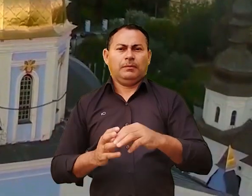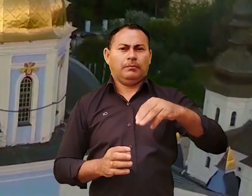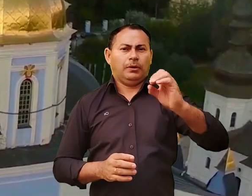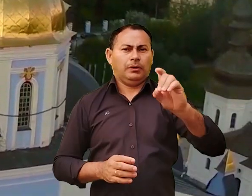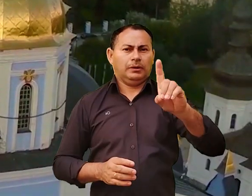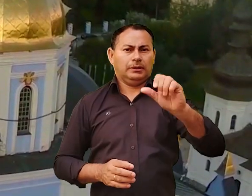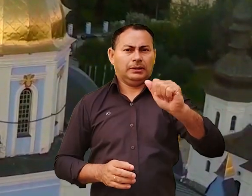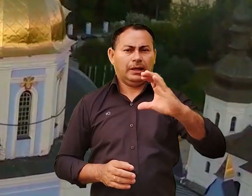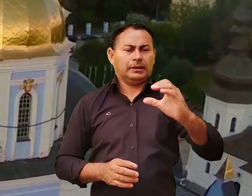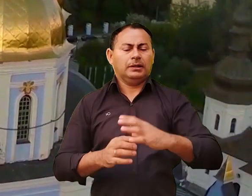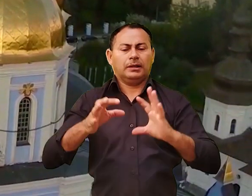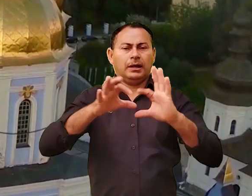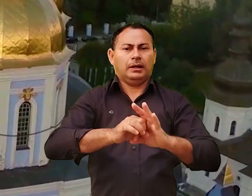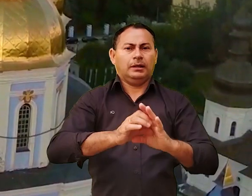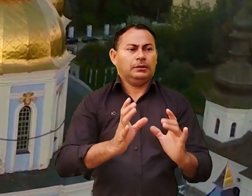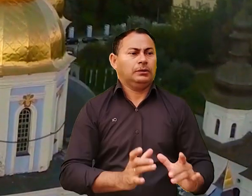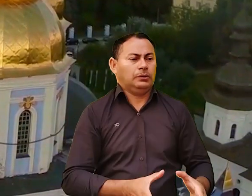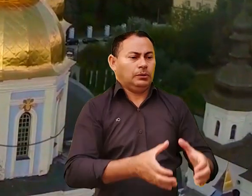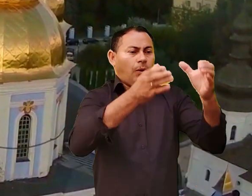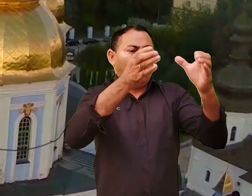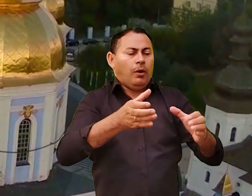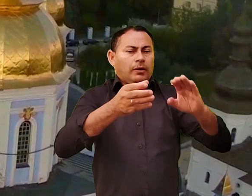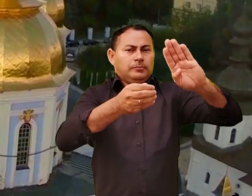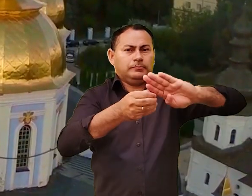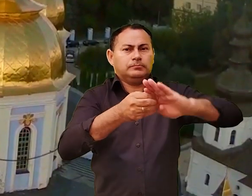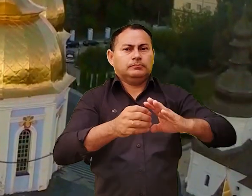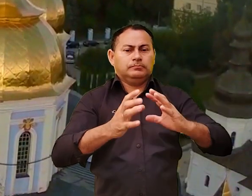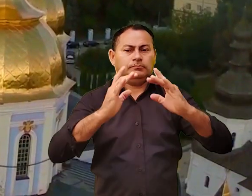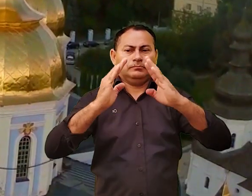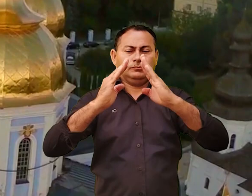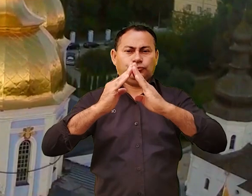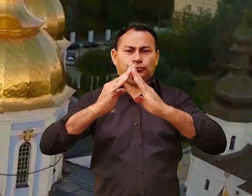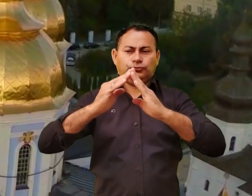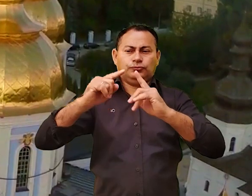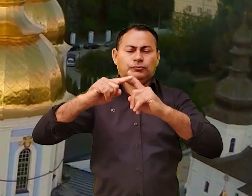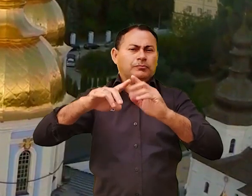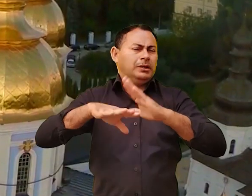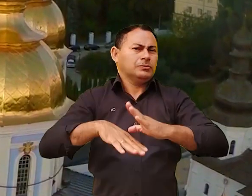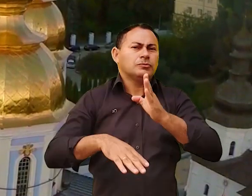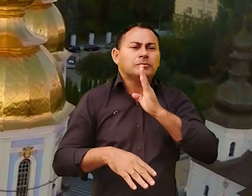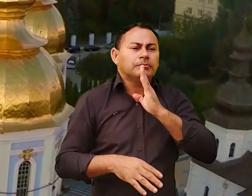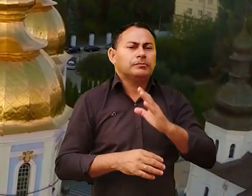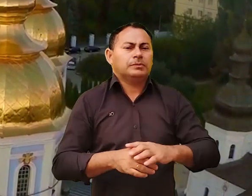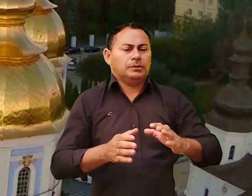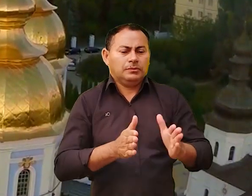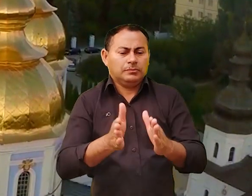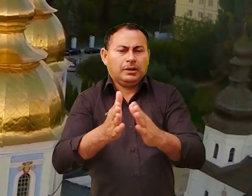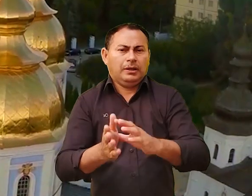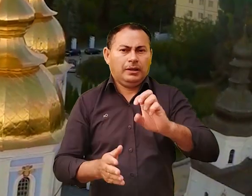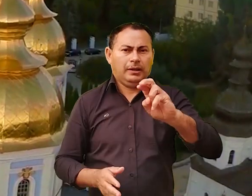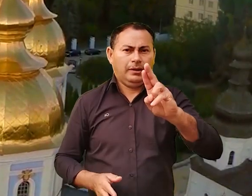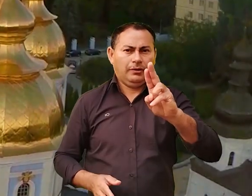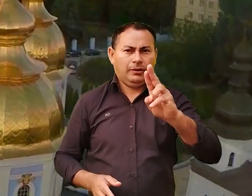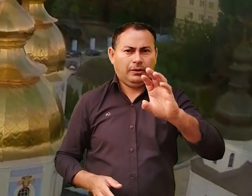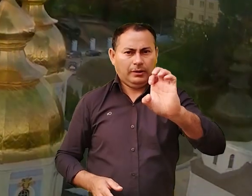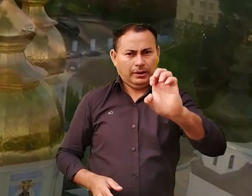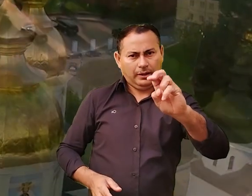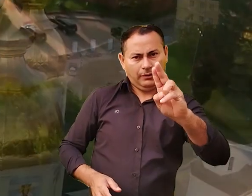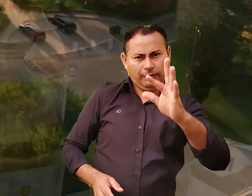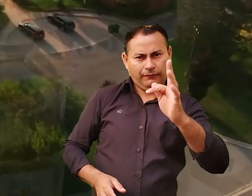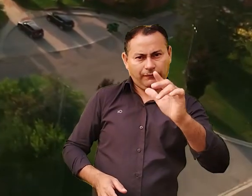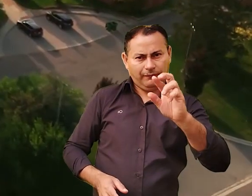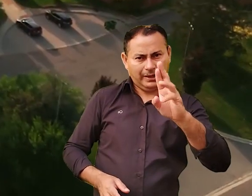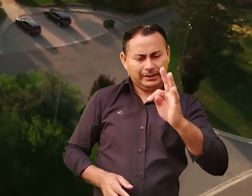ligava as torres de Babilônia e foi o santuário mais reconhecido em todo o Vale do Eufrates. Realmente a Babilônia era uma